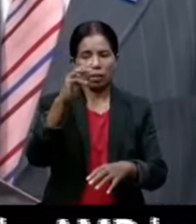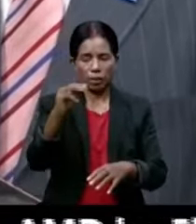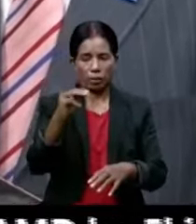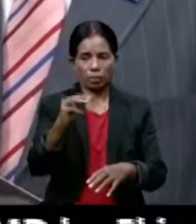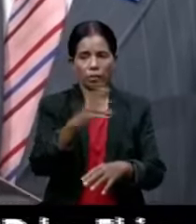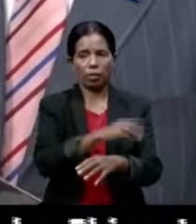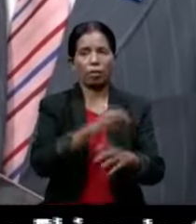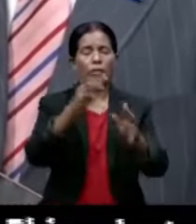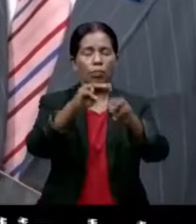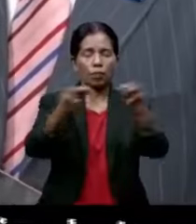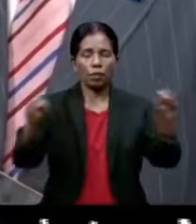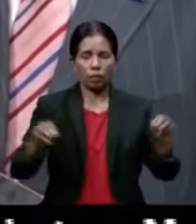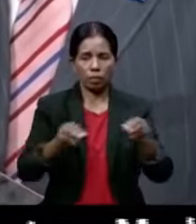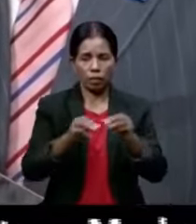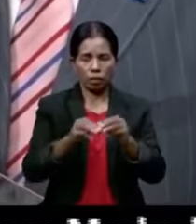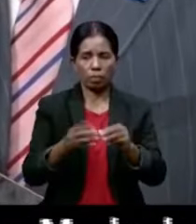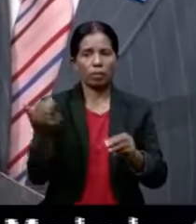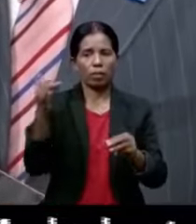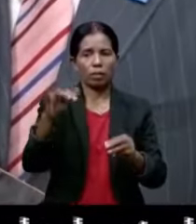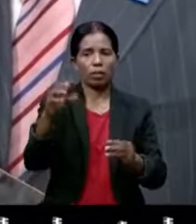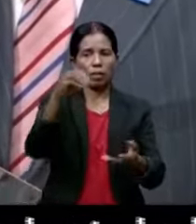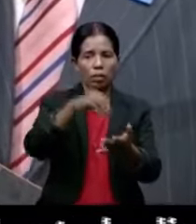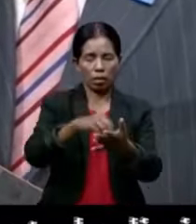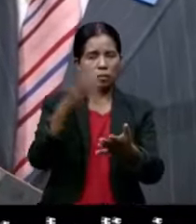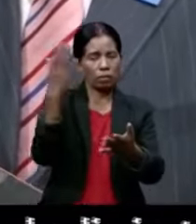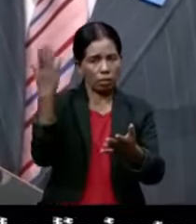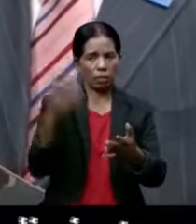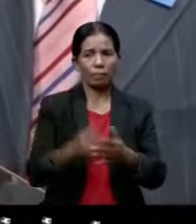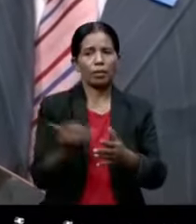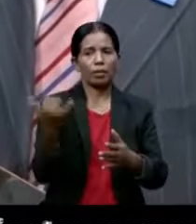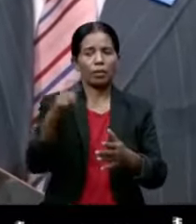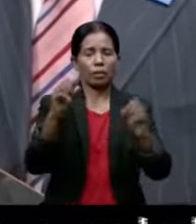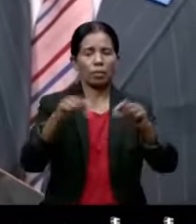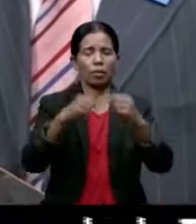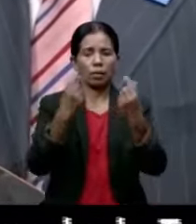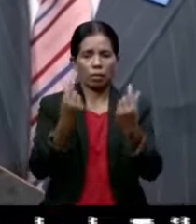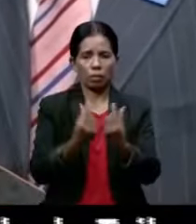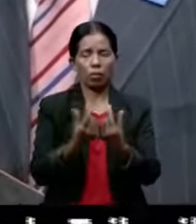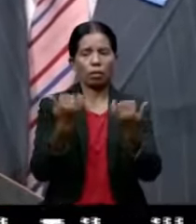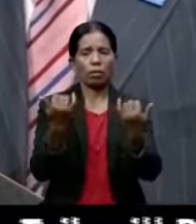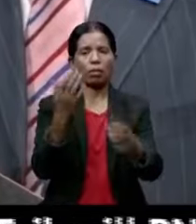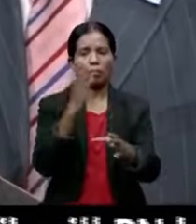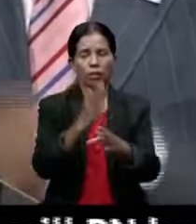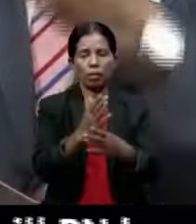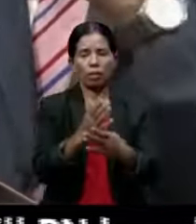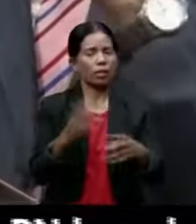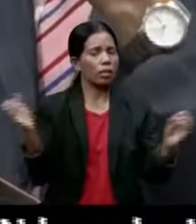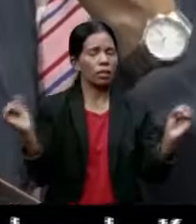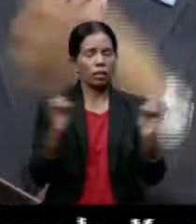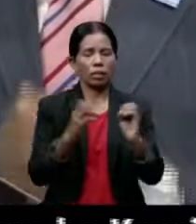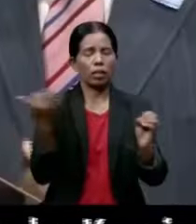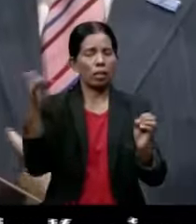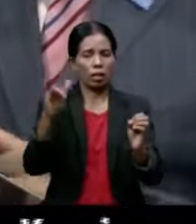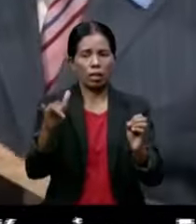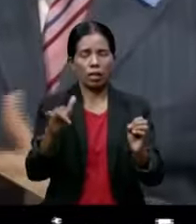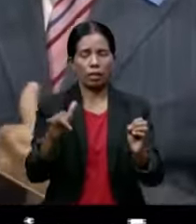Médica Município. E aí, ela é colocada junto. E se ela vem aqui para a Duhela, se ela é por